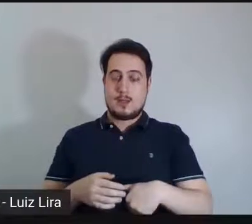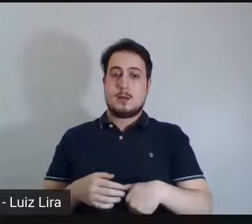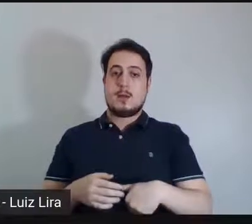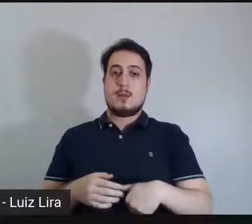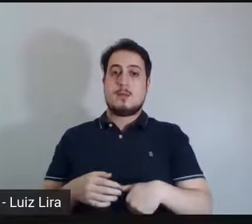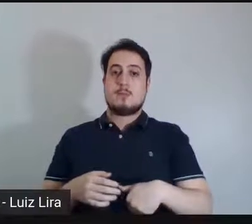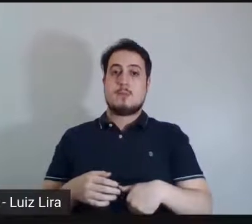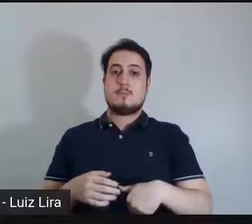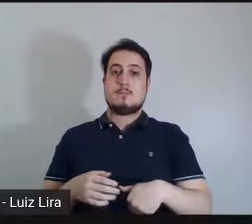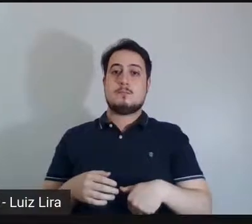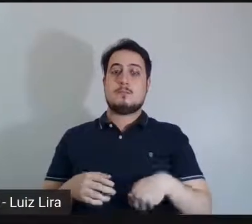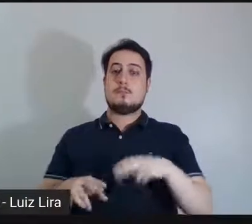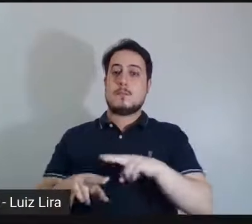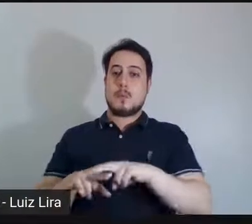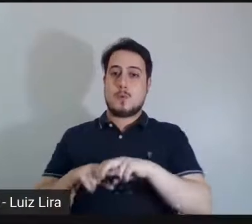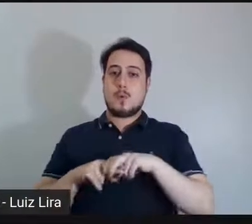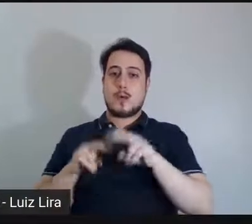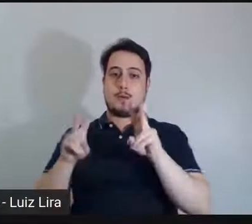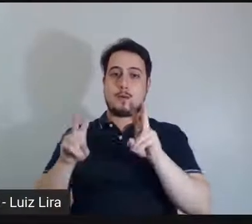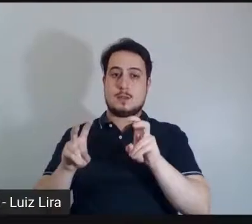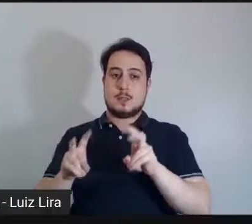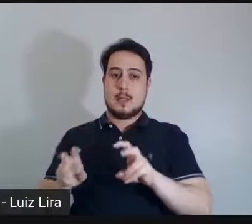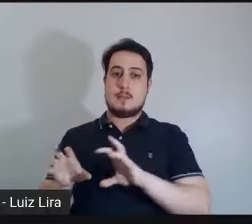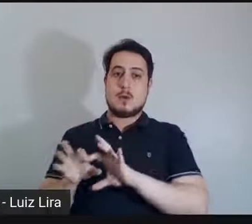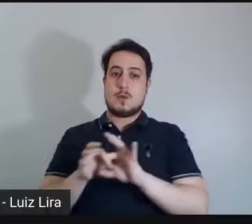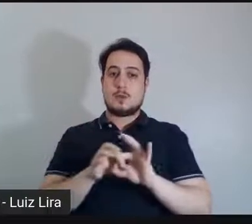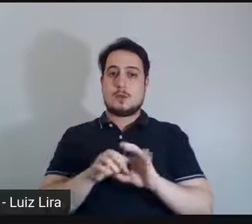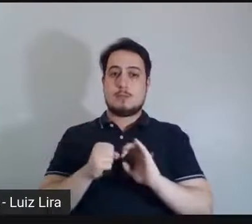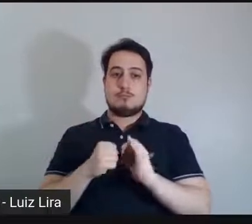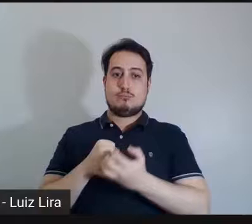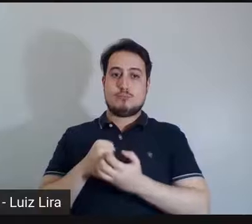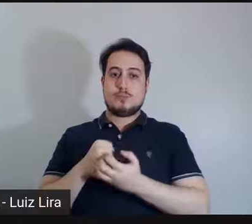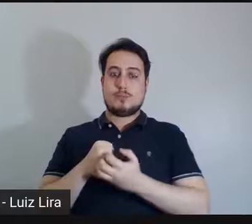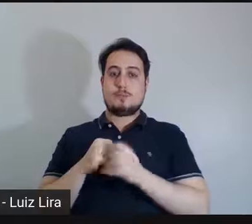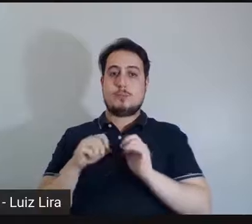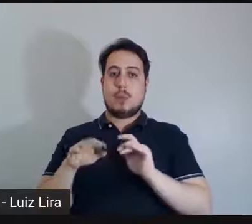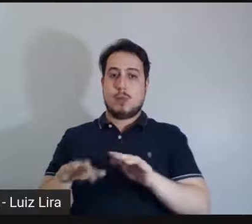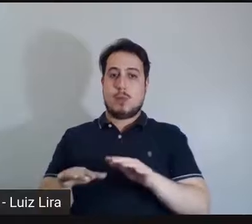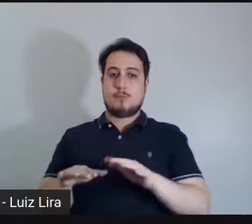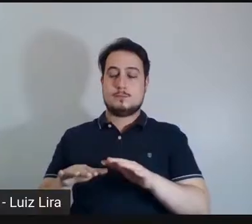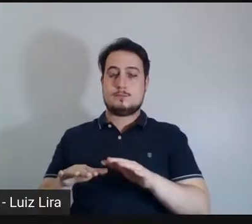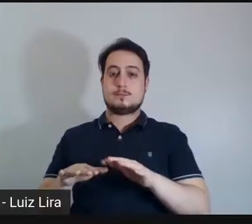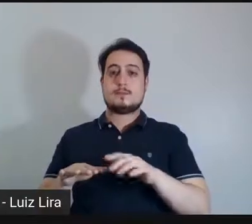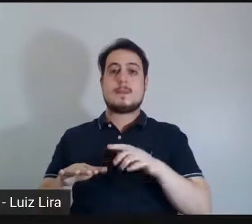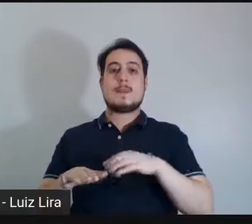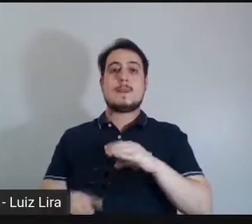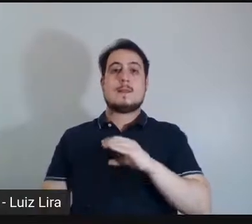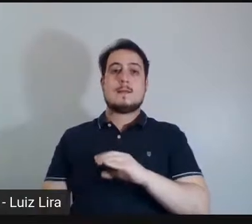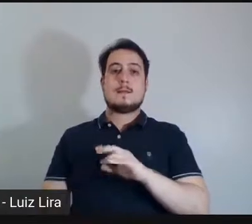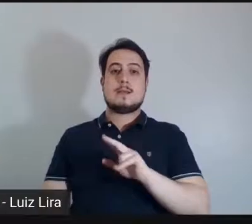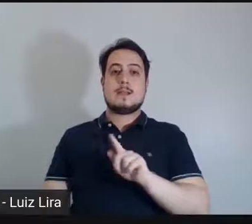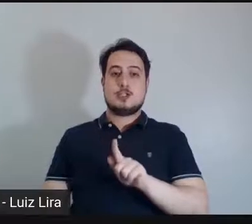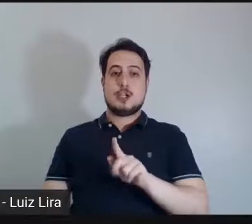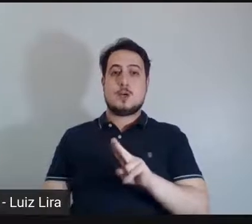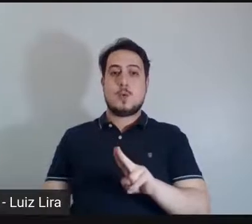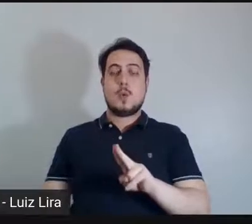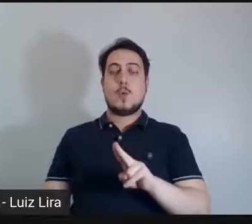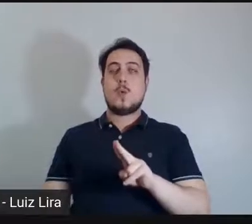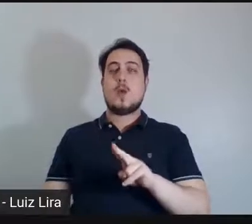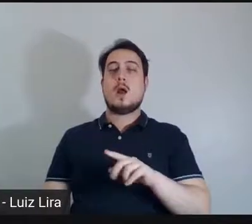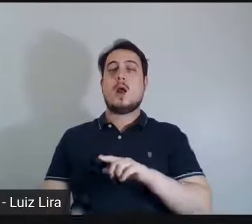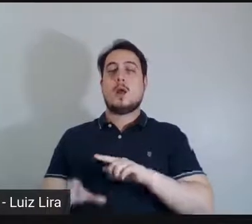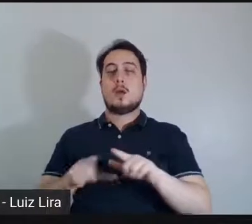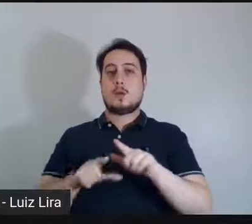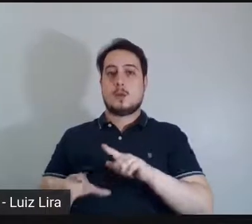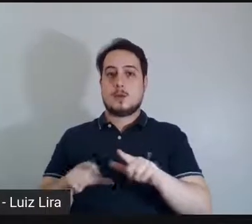de objeto relacionado à pandemia, né? Então, a CGU ela atuou primeiramente nesse